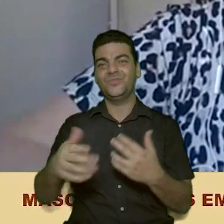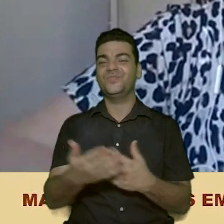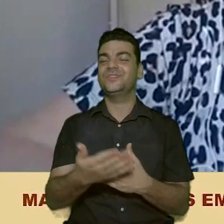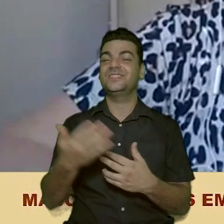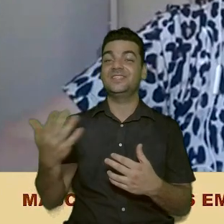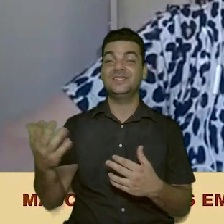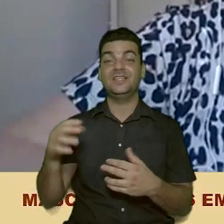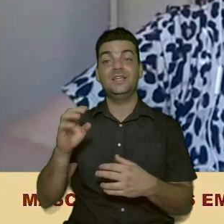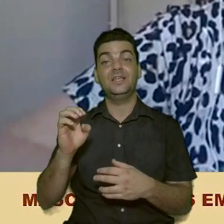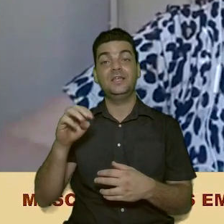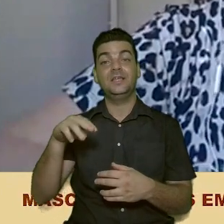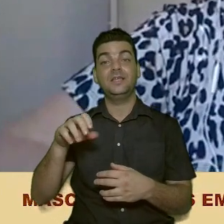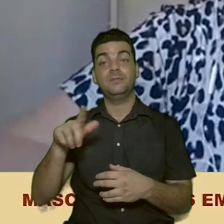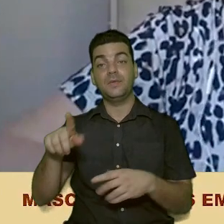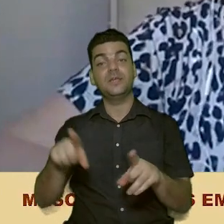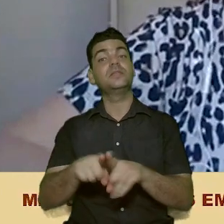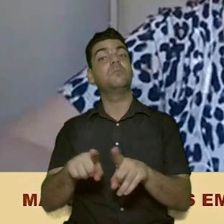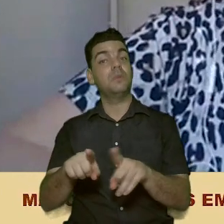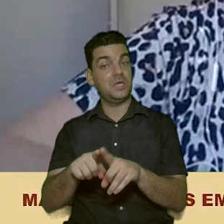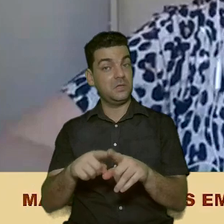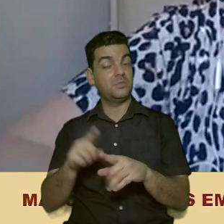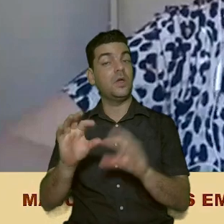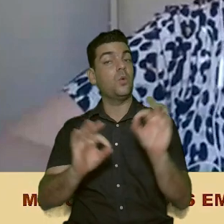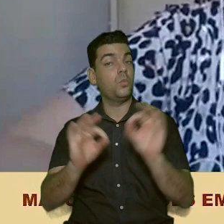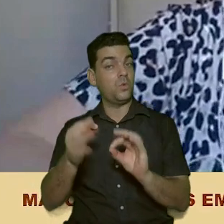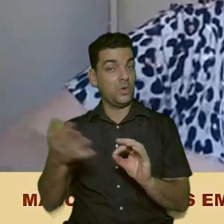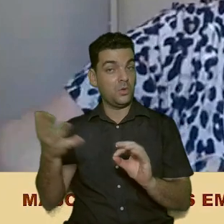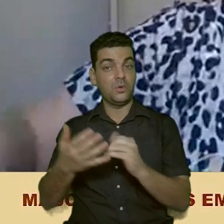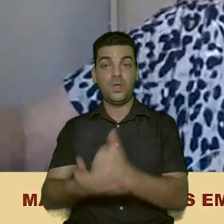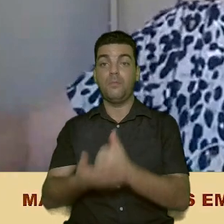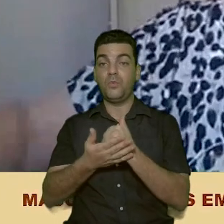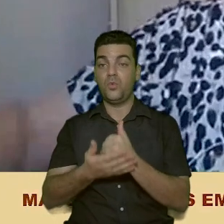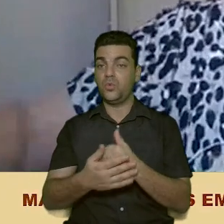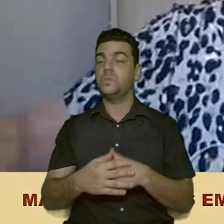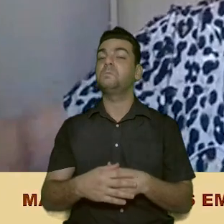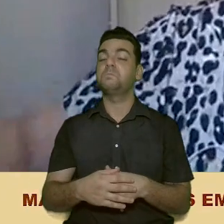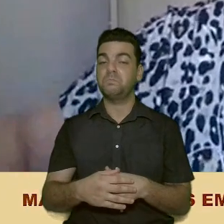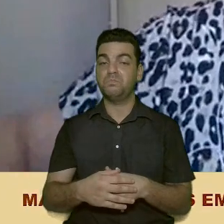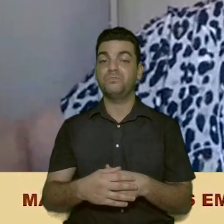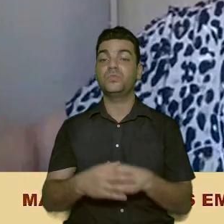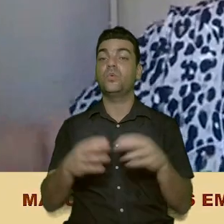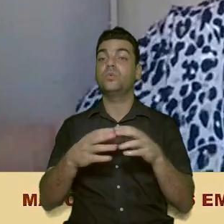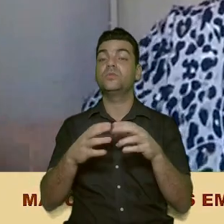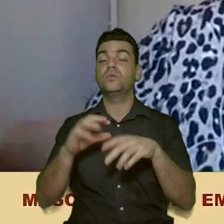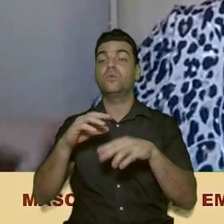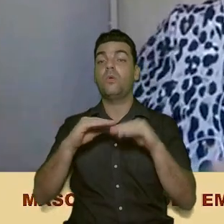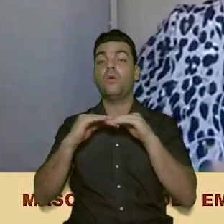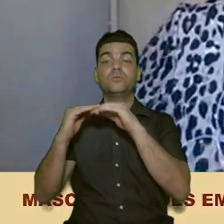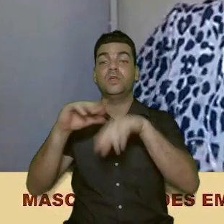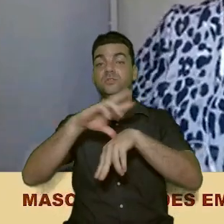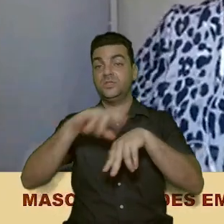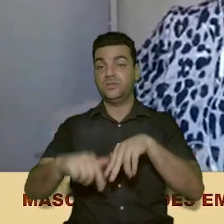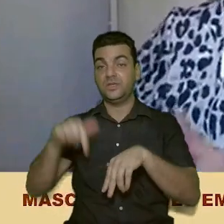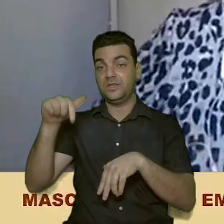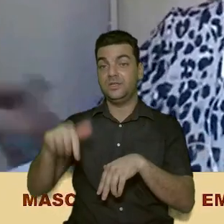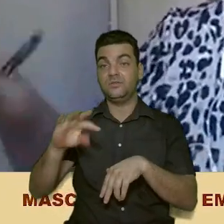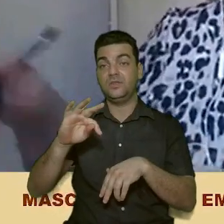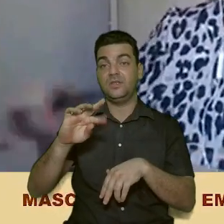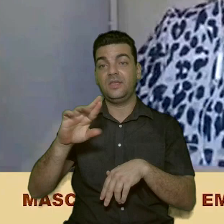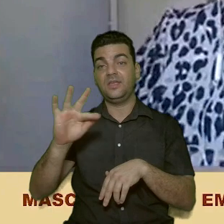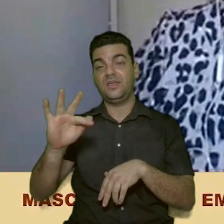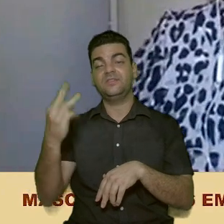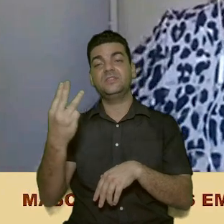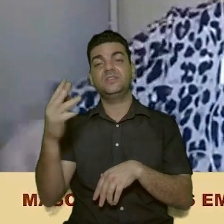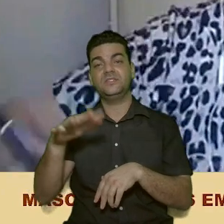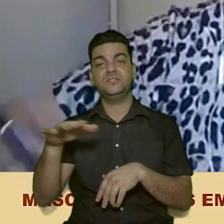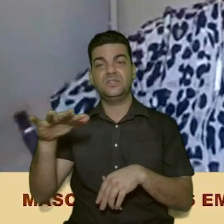a EMAG pela coordenação e apoio no evento, a Comissão de Equidade de Gênero aqui do Tribunal Regional Federal Terceira